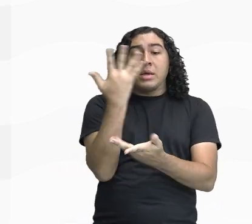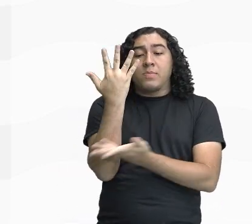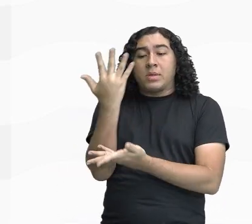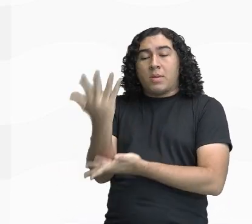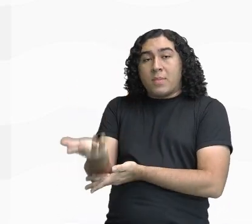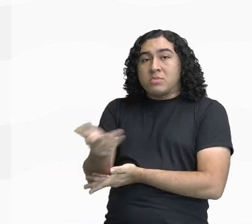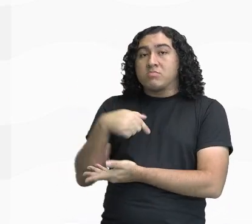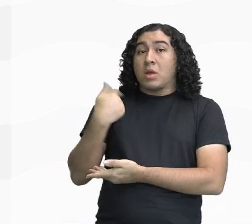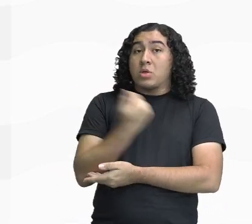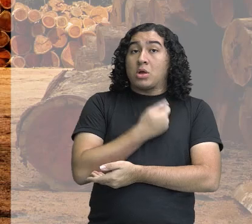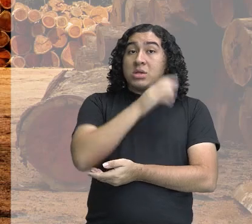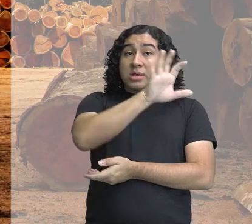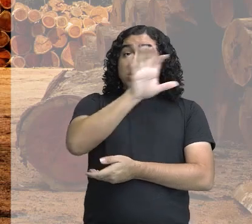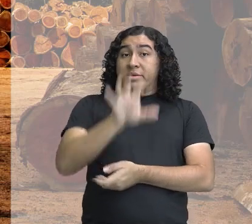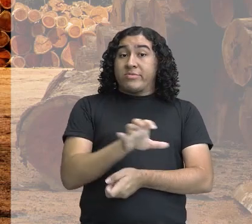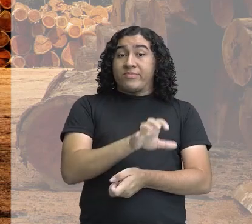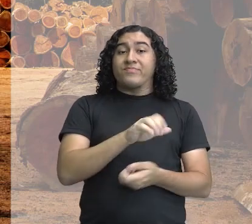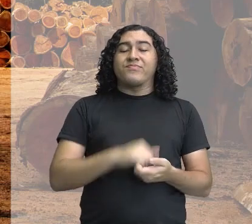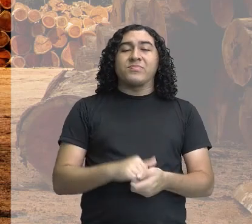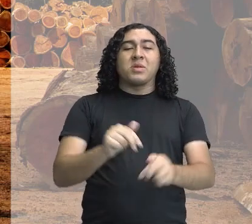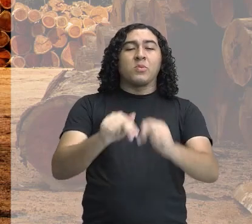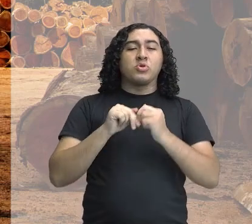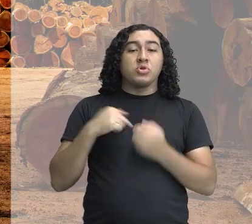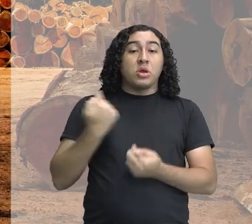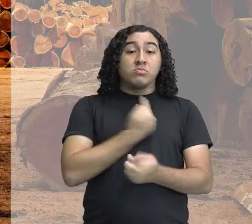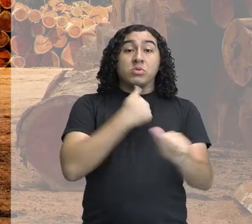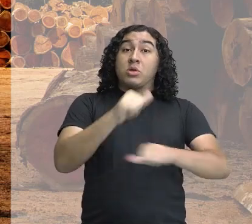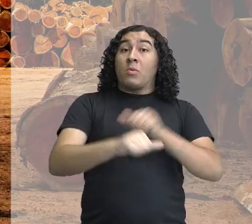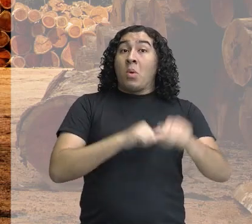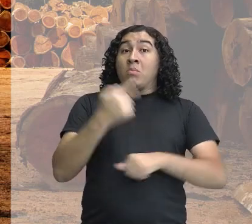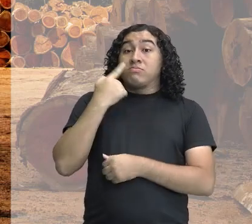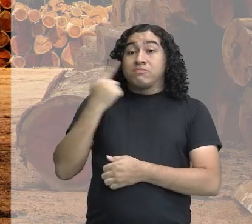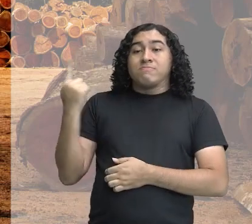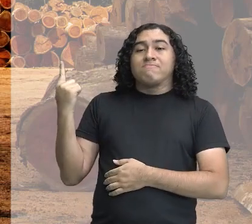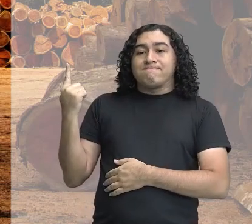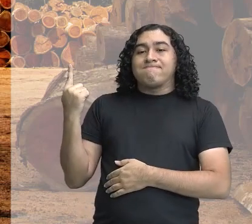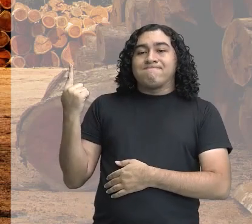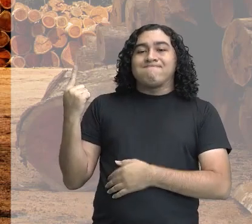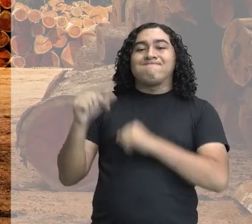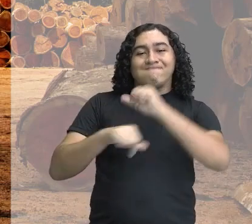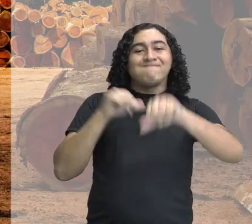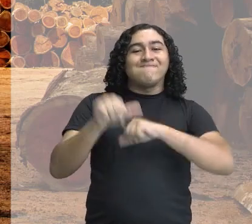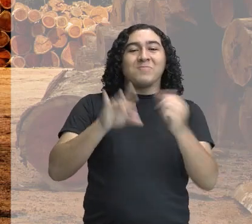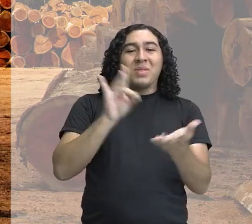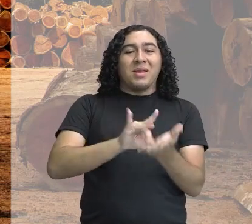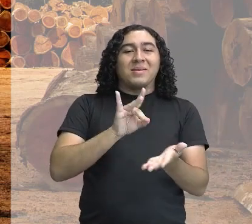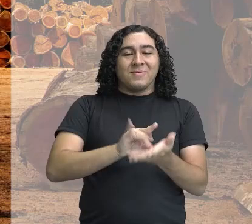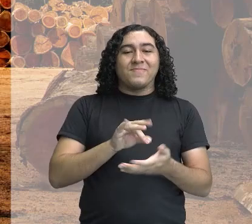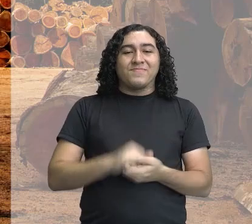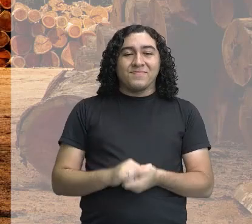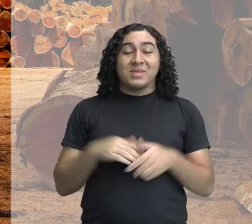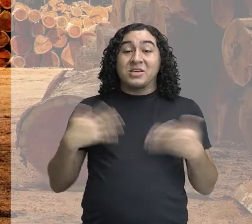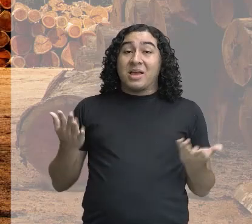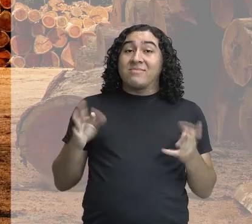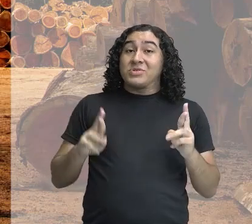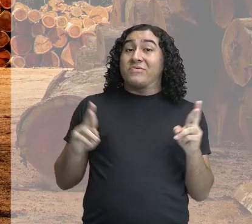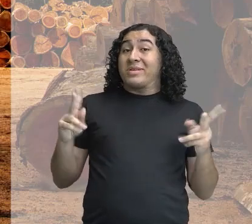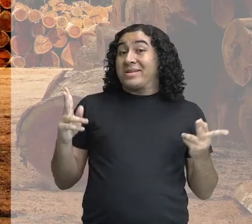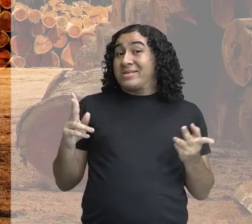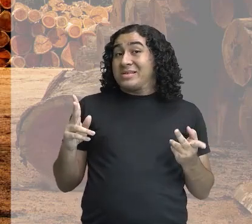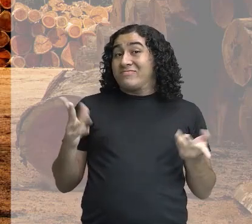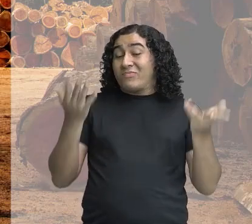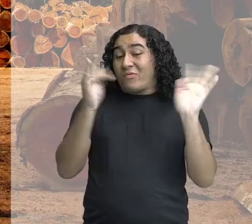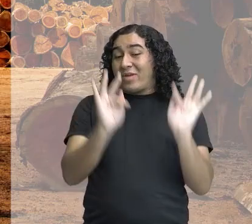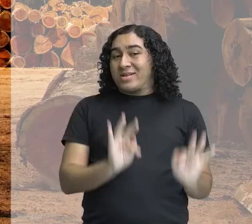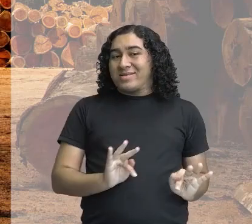na nossa região, né? E para isso nós mudamos um pouco aqui o nosso cenário, não é verdade? Olha só. Já estamos num cenário que não é tão alegre,